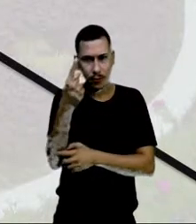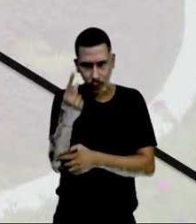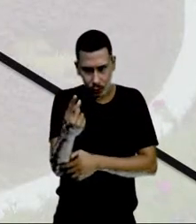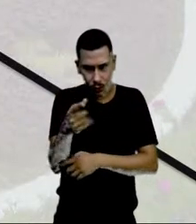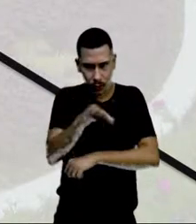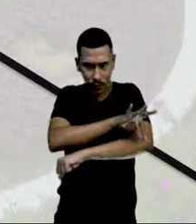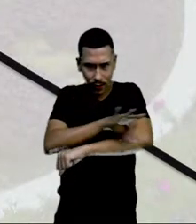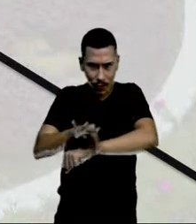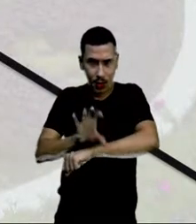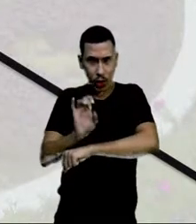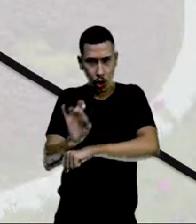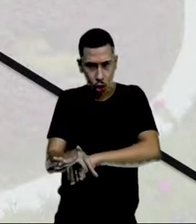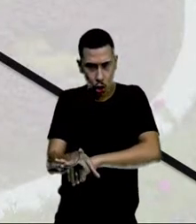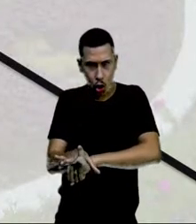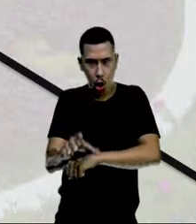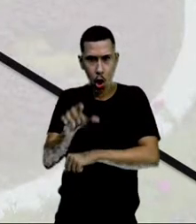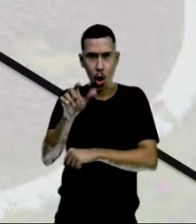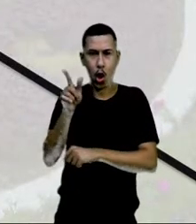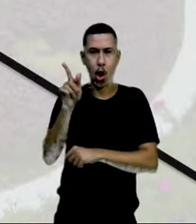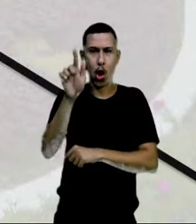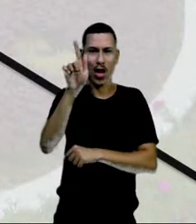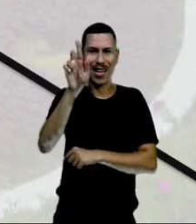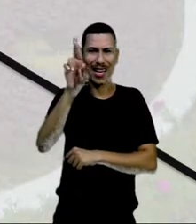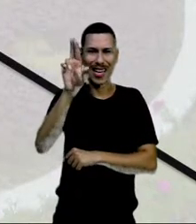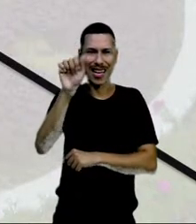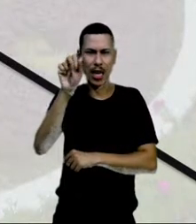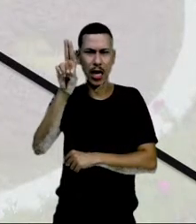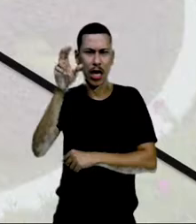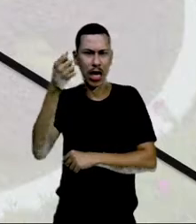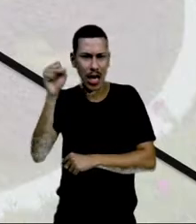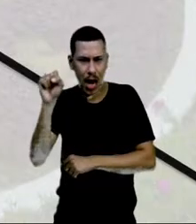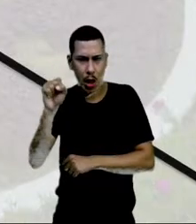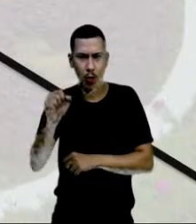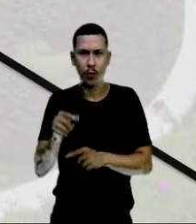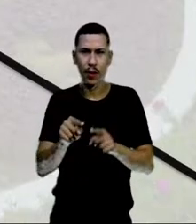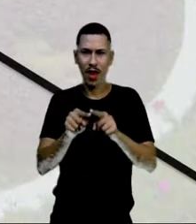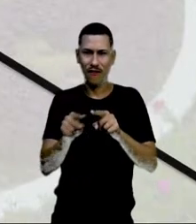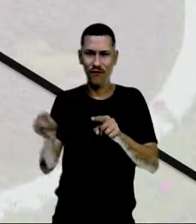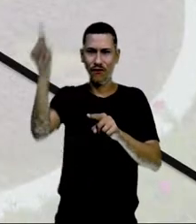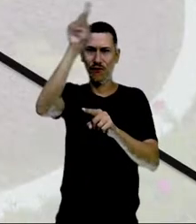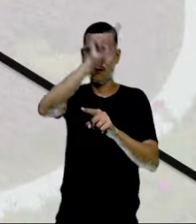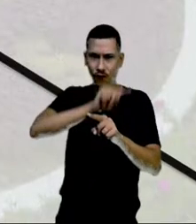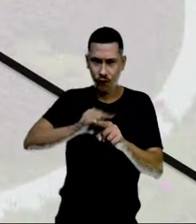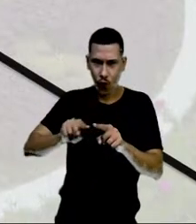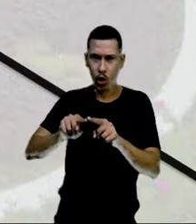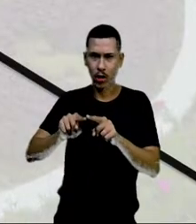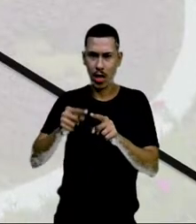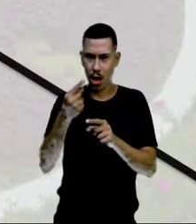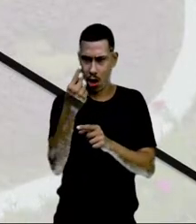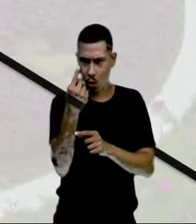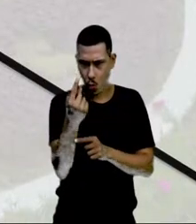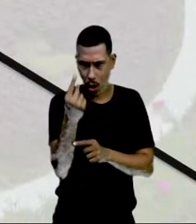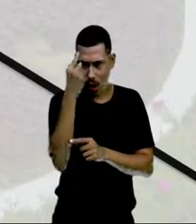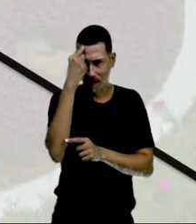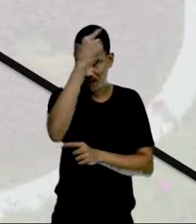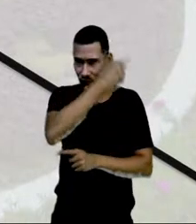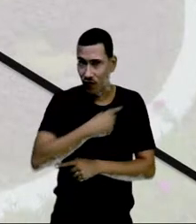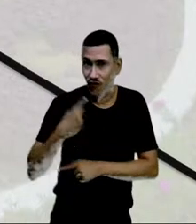medida em graus. Pois é. Uma volta completa, a gente vai delimitar com